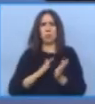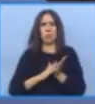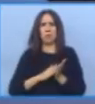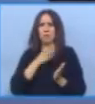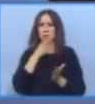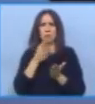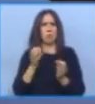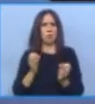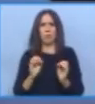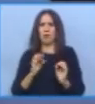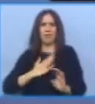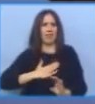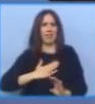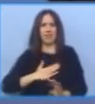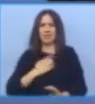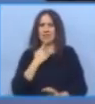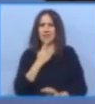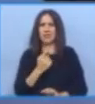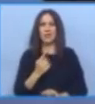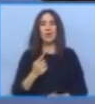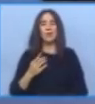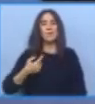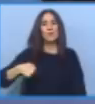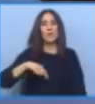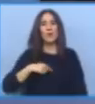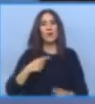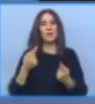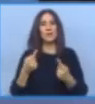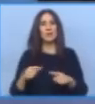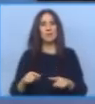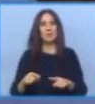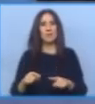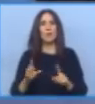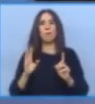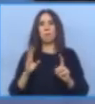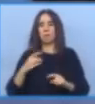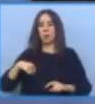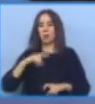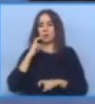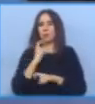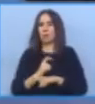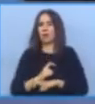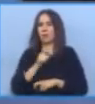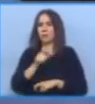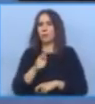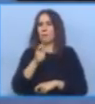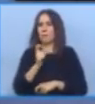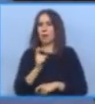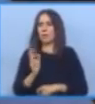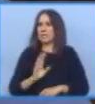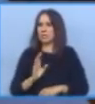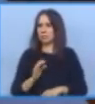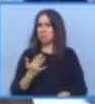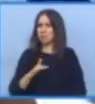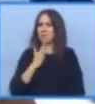ninguém. Costumo dizer, basta a nós tomar conta de nós e não sermos más pessoas, já não é mau. Mas